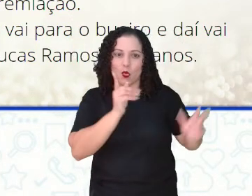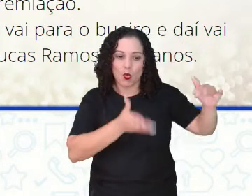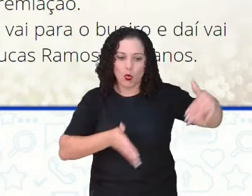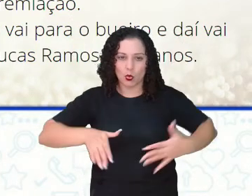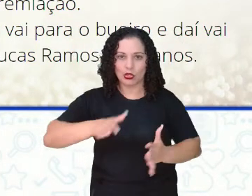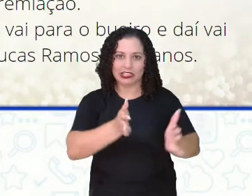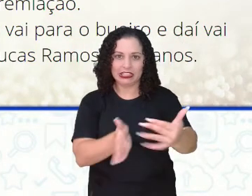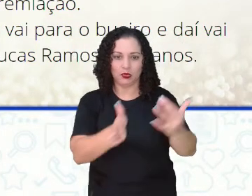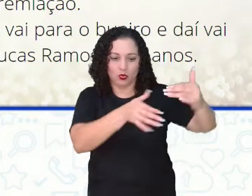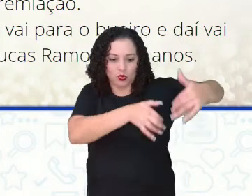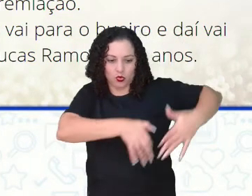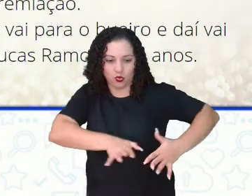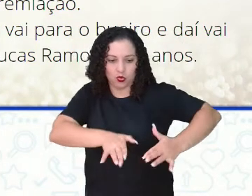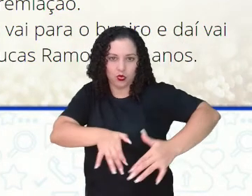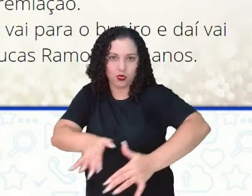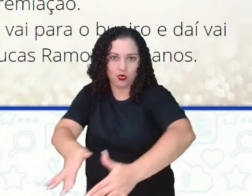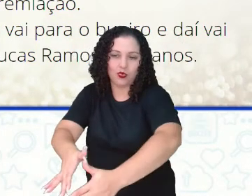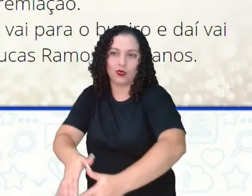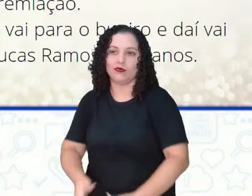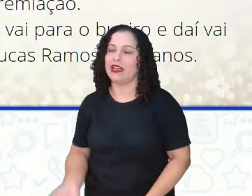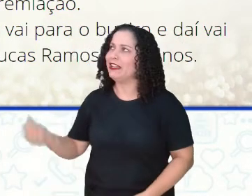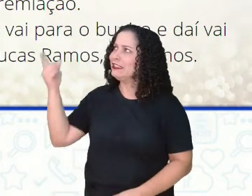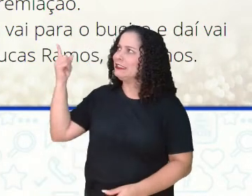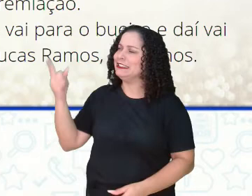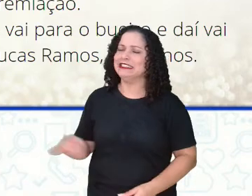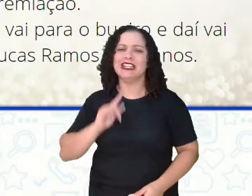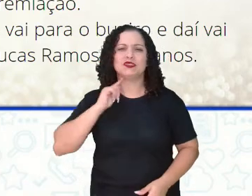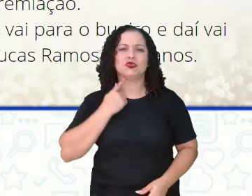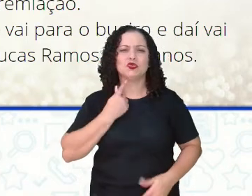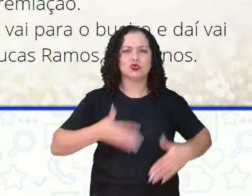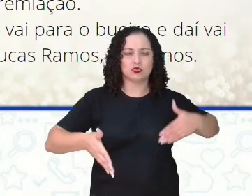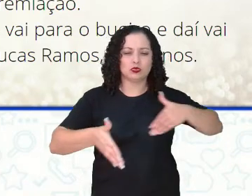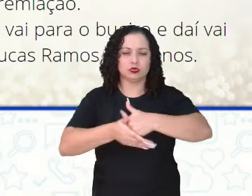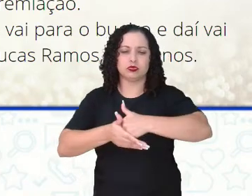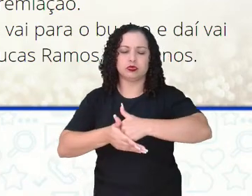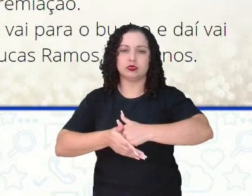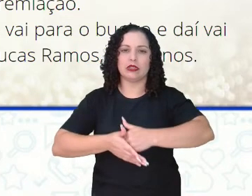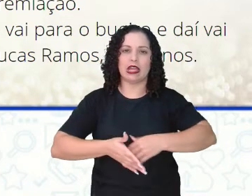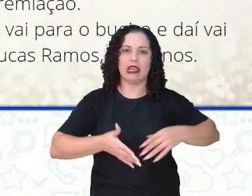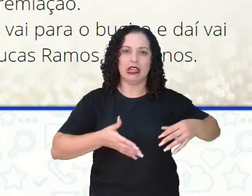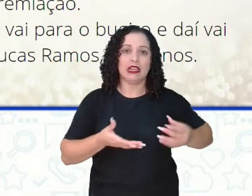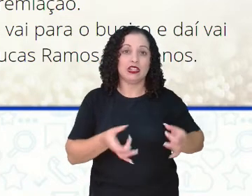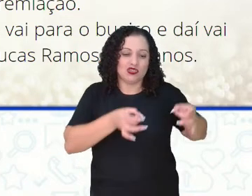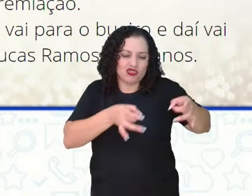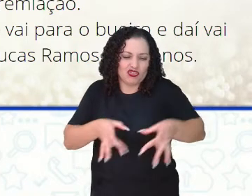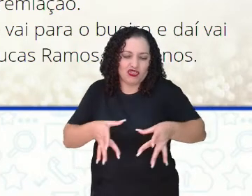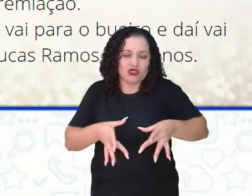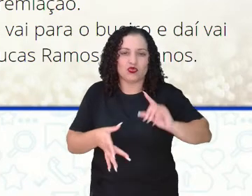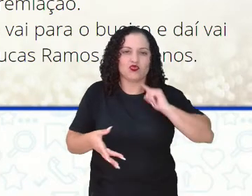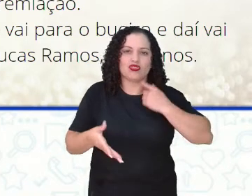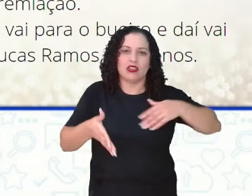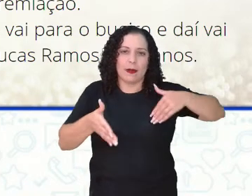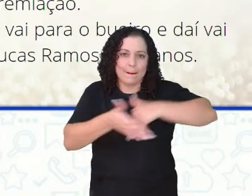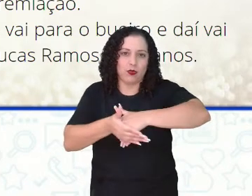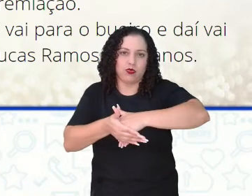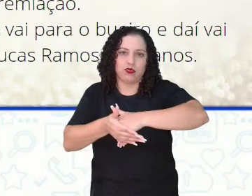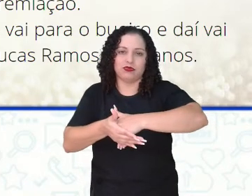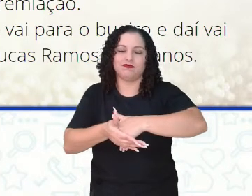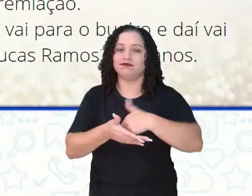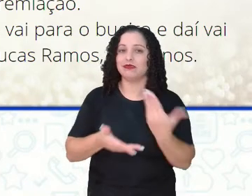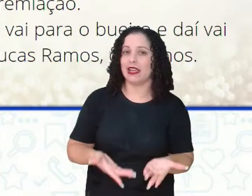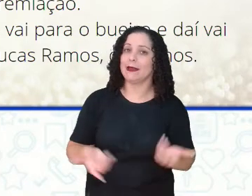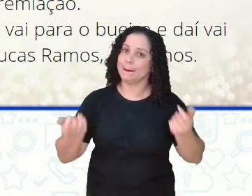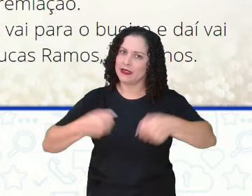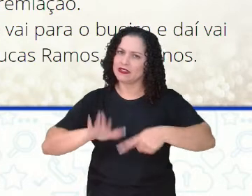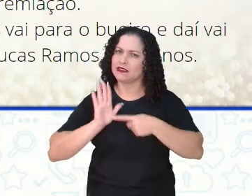E imagine esse bueiro aí cheio de lixo, como é que o rio vai passar? É. Essa a intenção de impactar